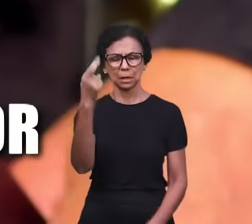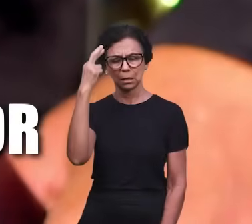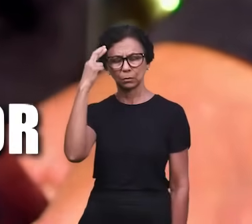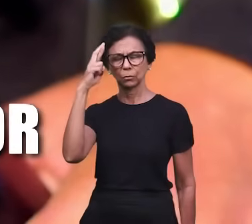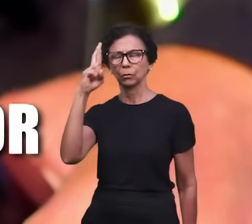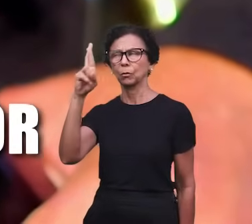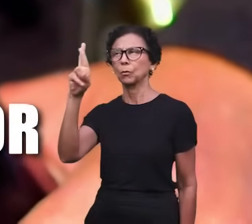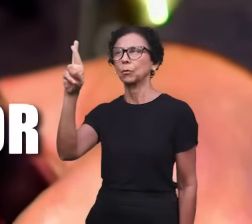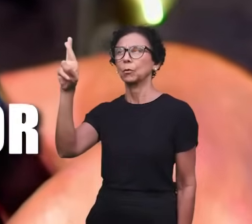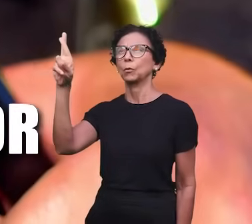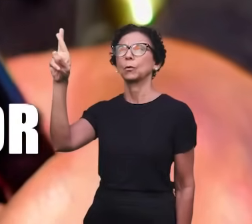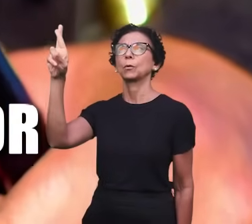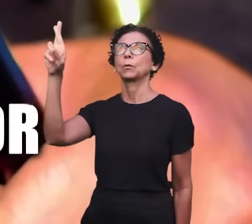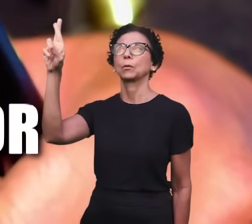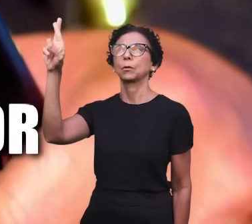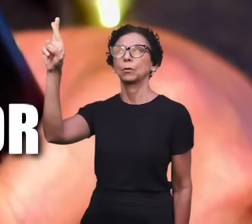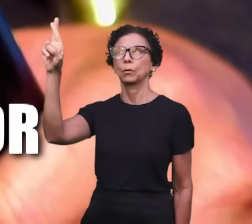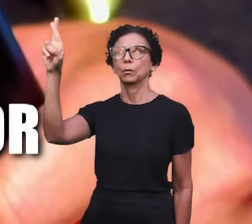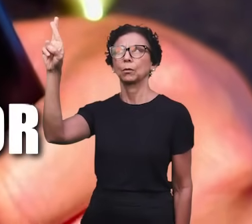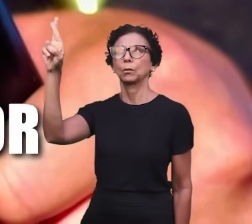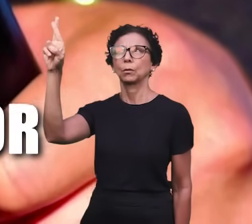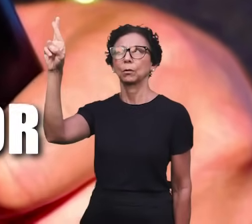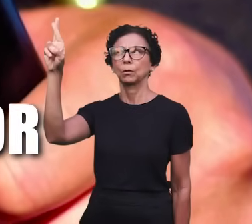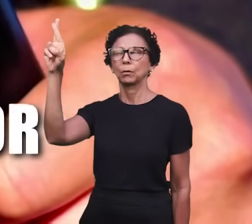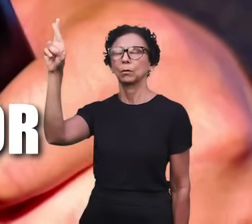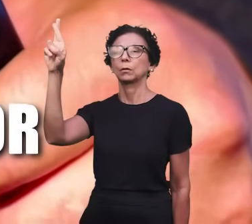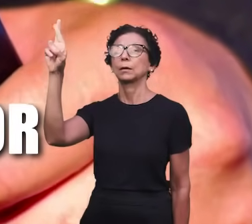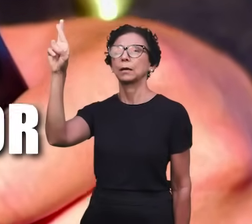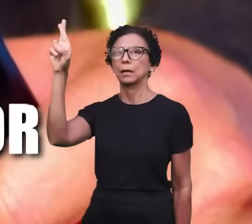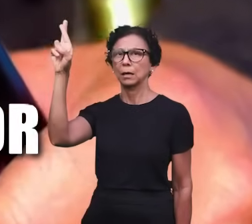de guerra é o Senhor